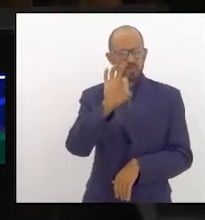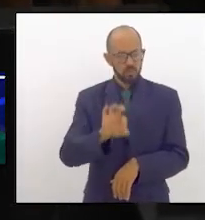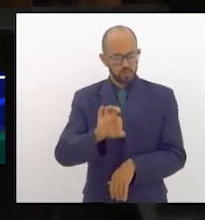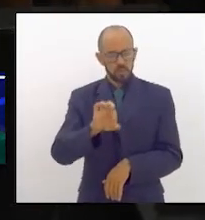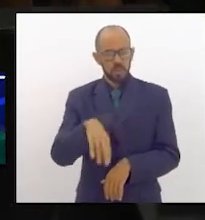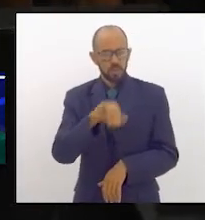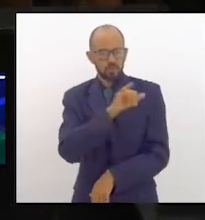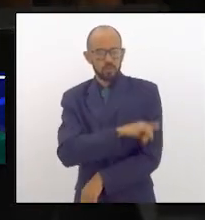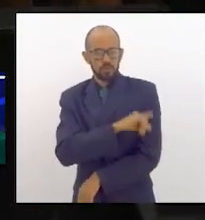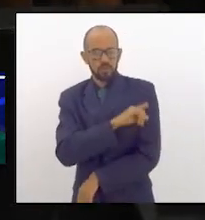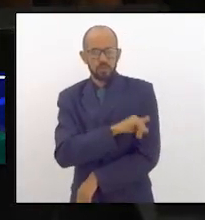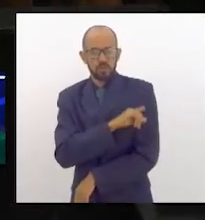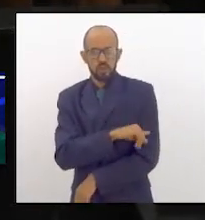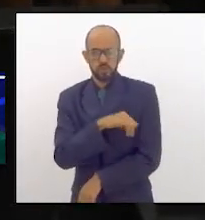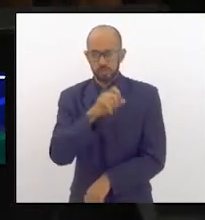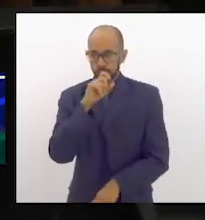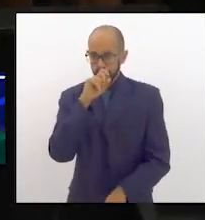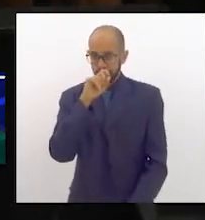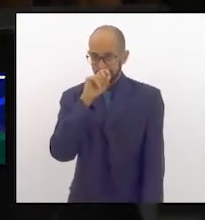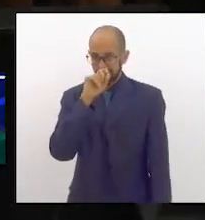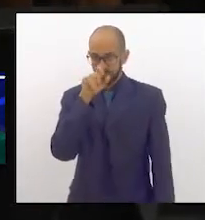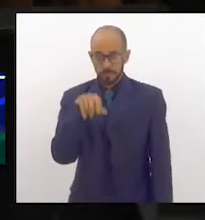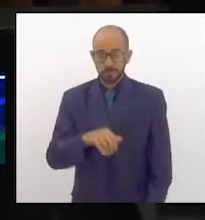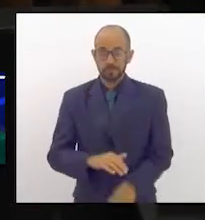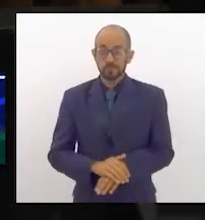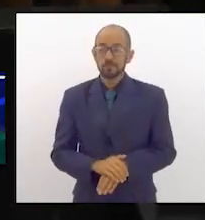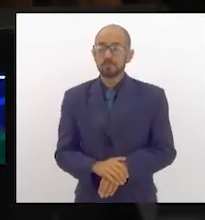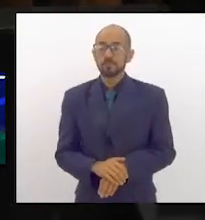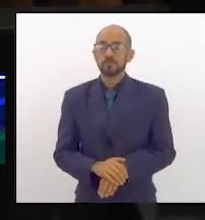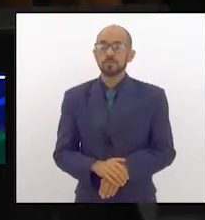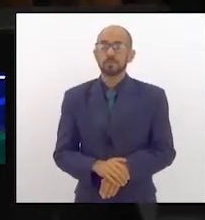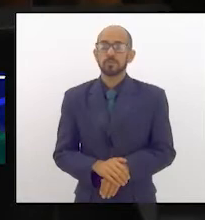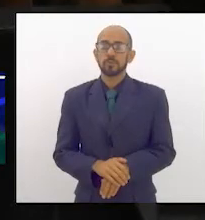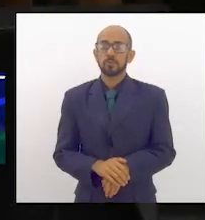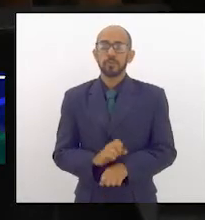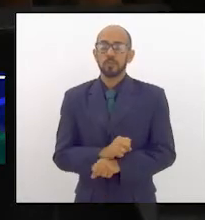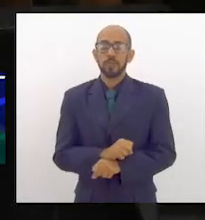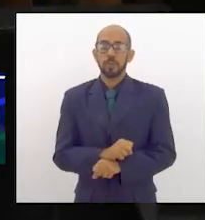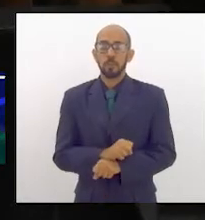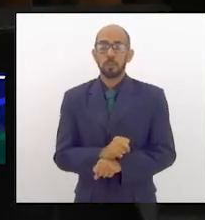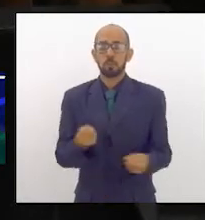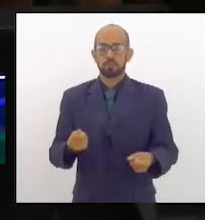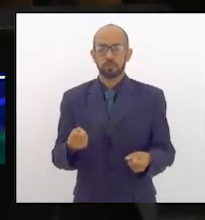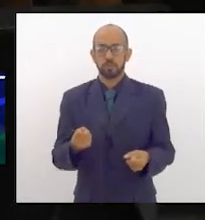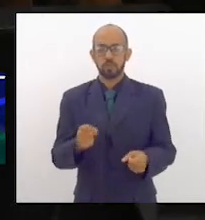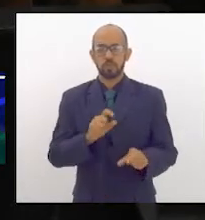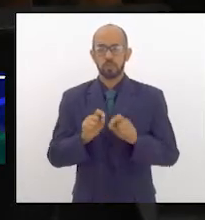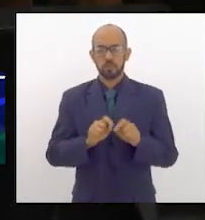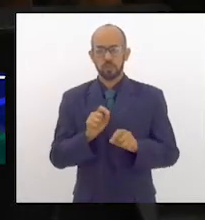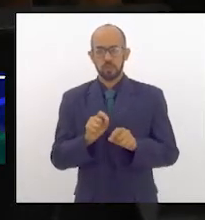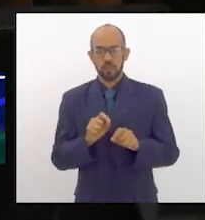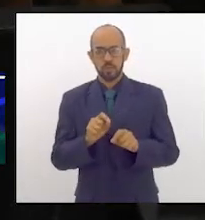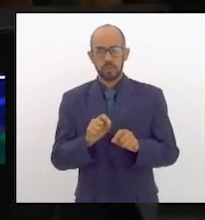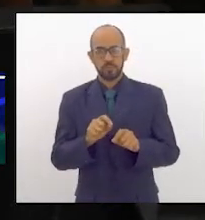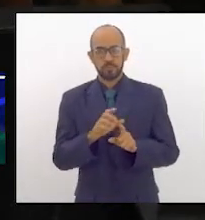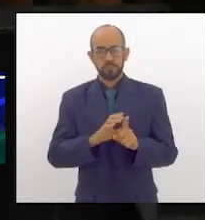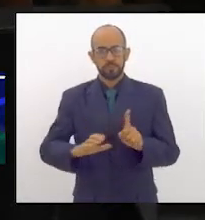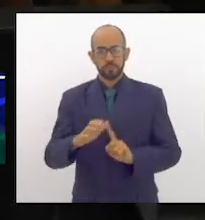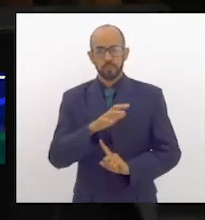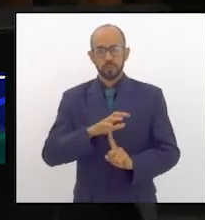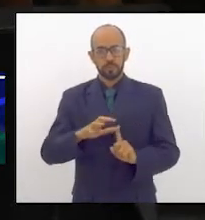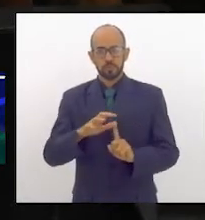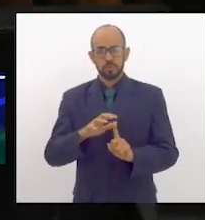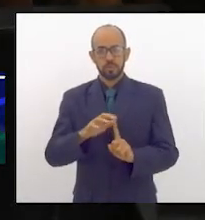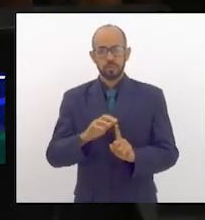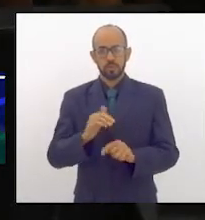Janeiro né é praticamente impossibilitando que essas comunidades se